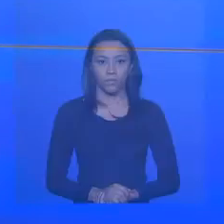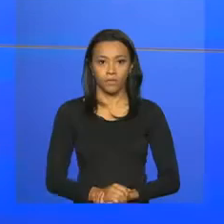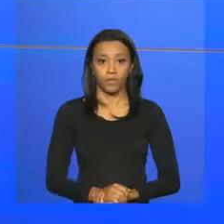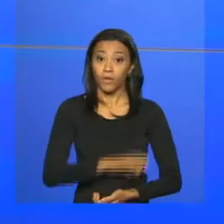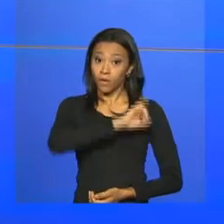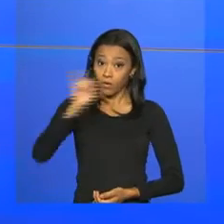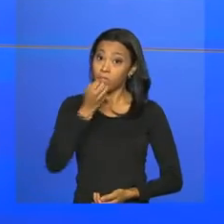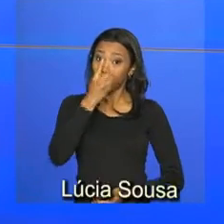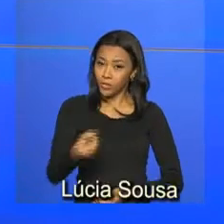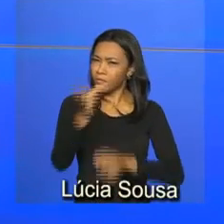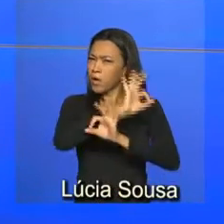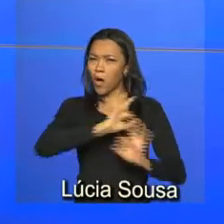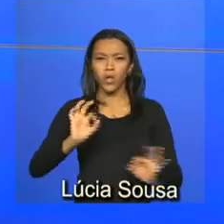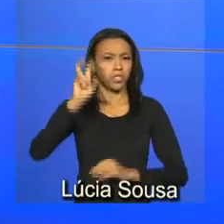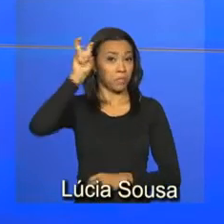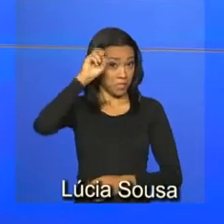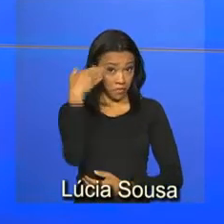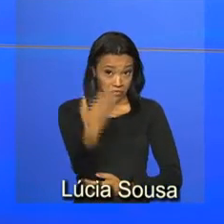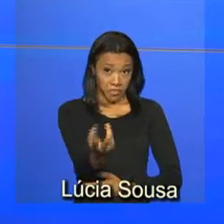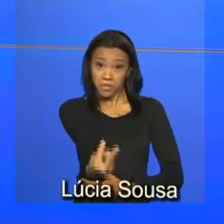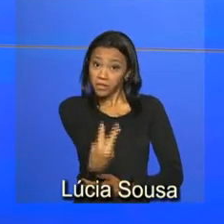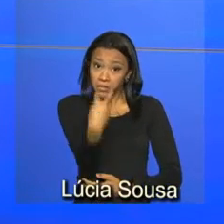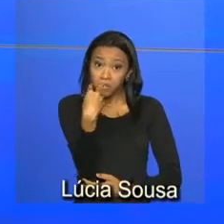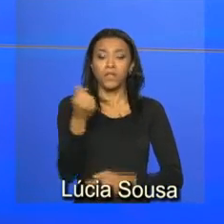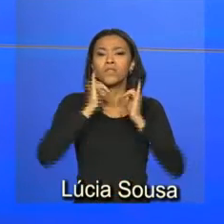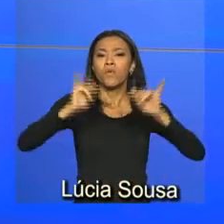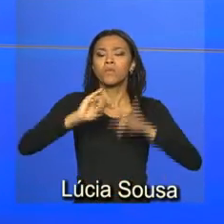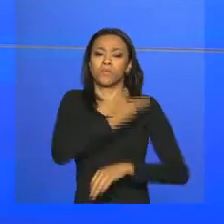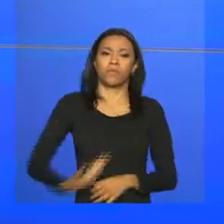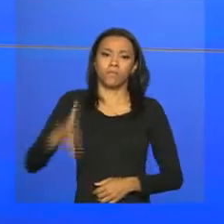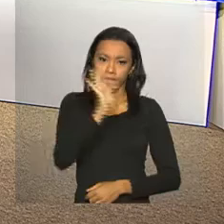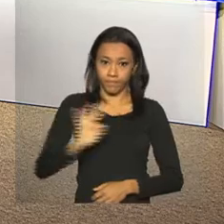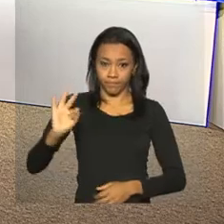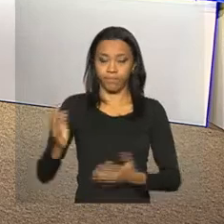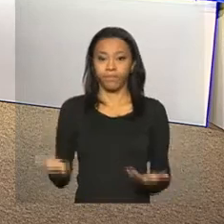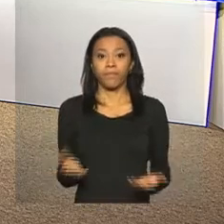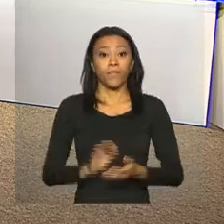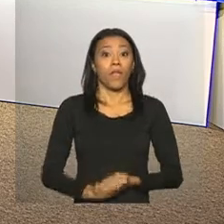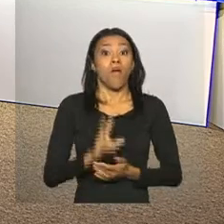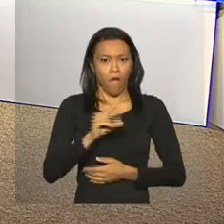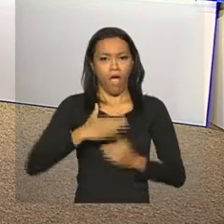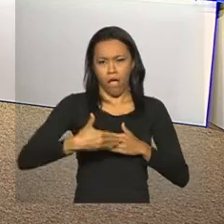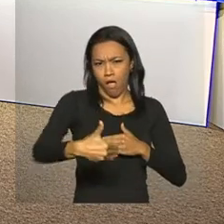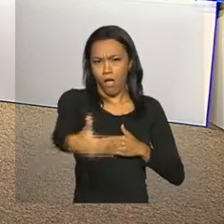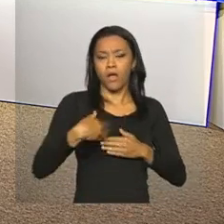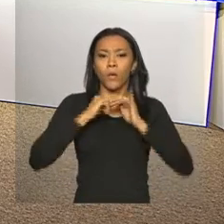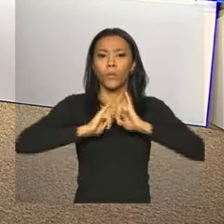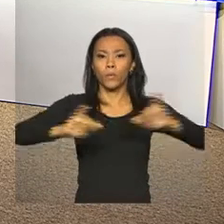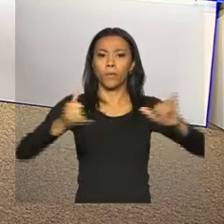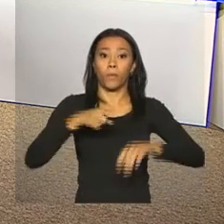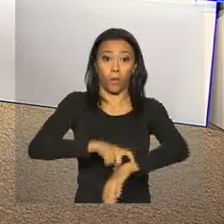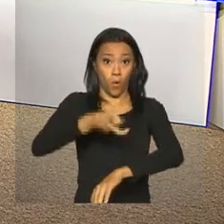olá bom dia uma ótima quinta feira pra você que acompanha as notícias do governo federal mas será anunciada logo mais às